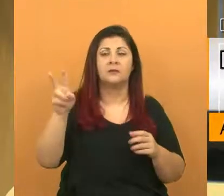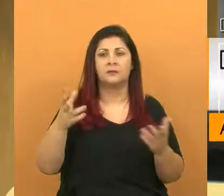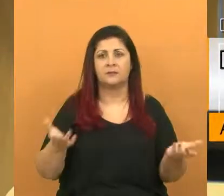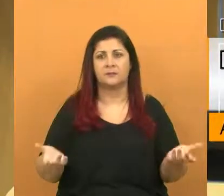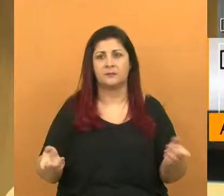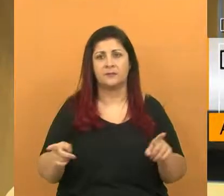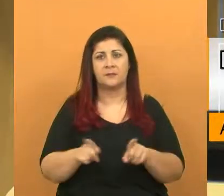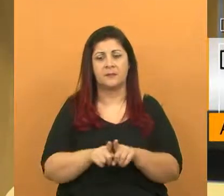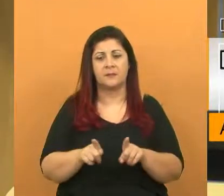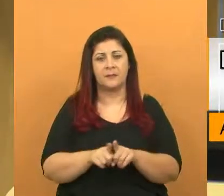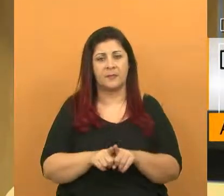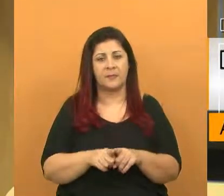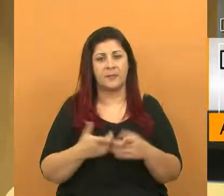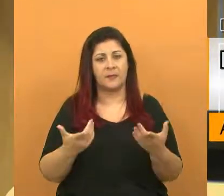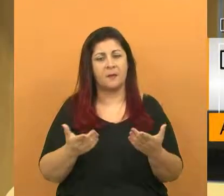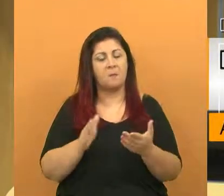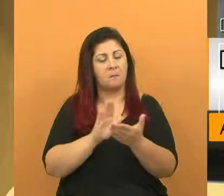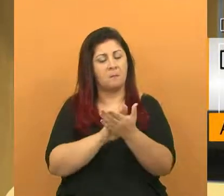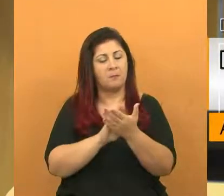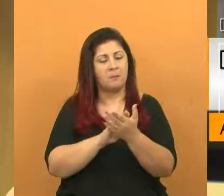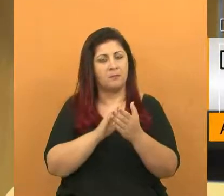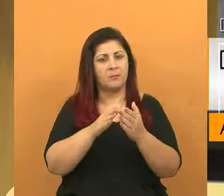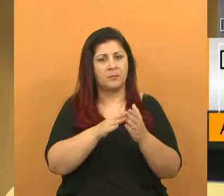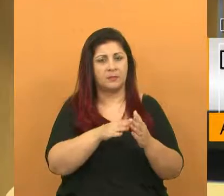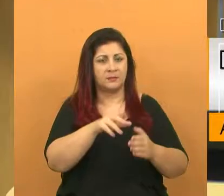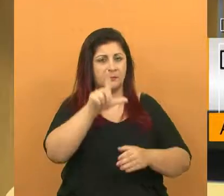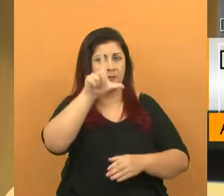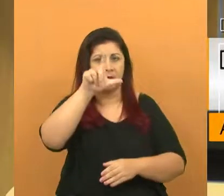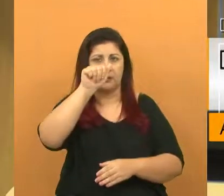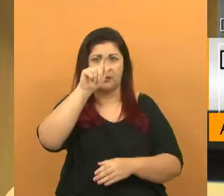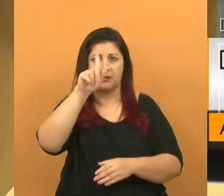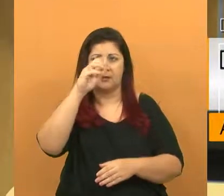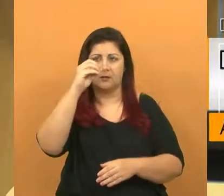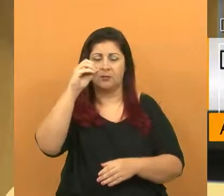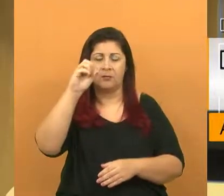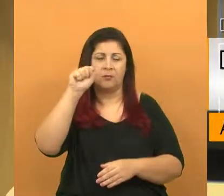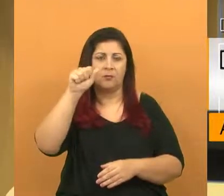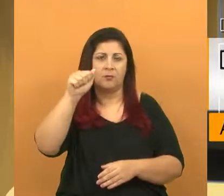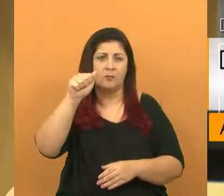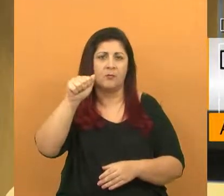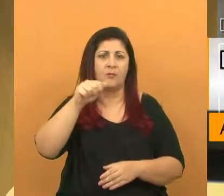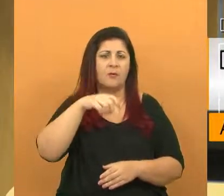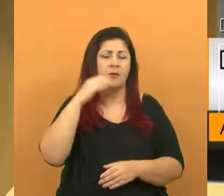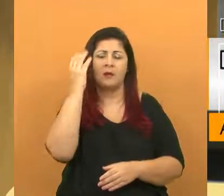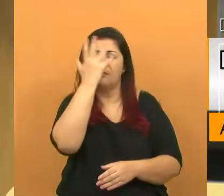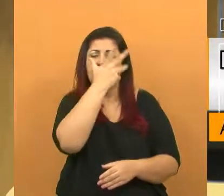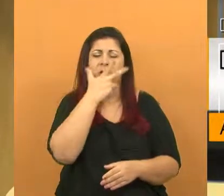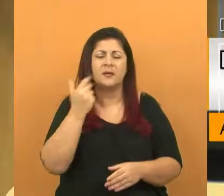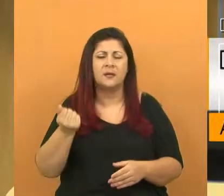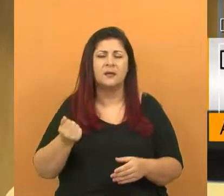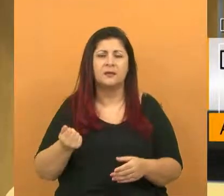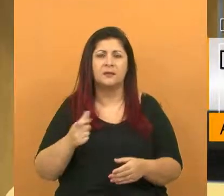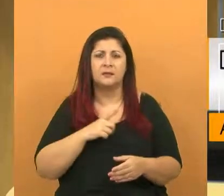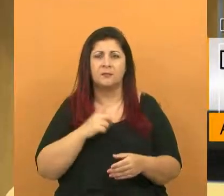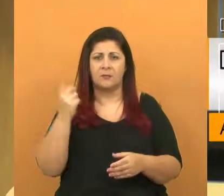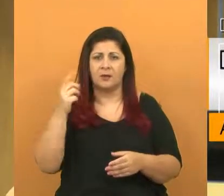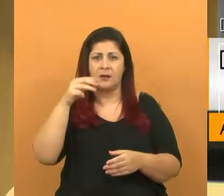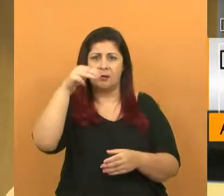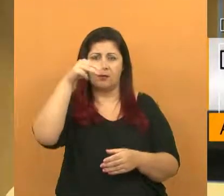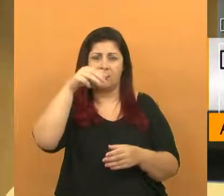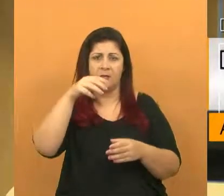das mais lindas lagoas de nosso país a lagoa do cassange é uma lagoa brasileira localizada no município de marau o